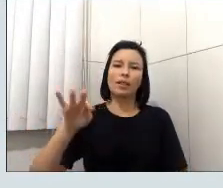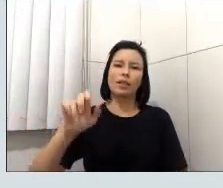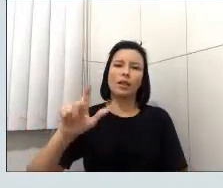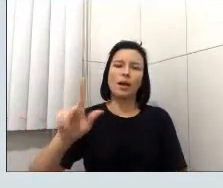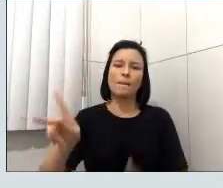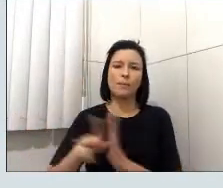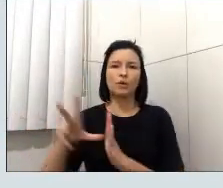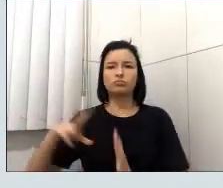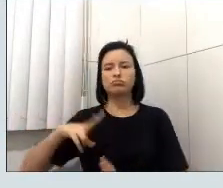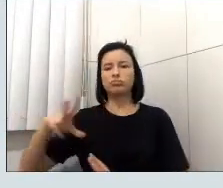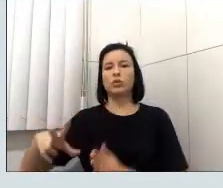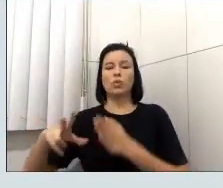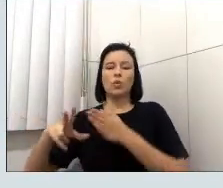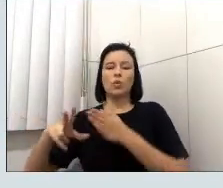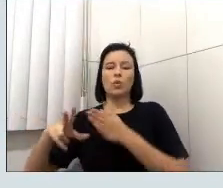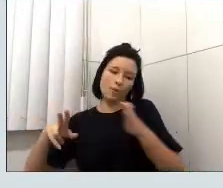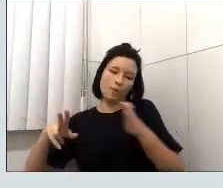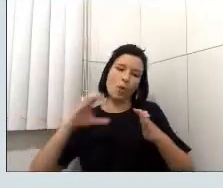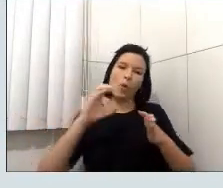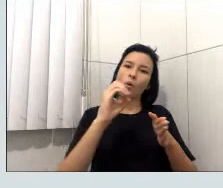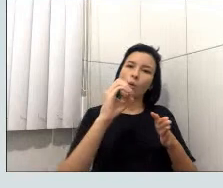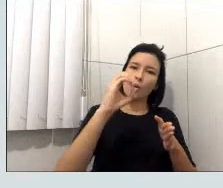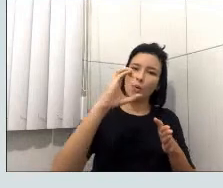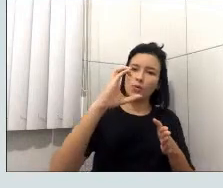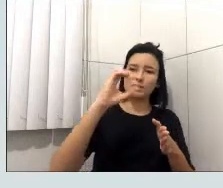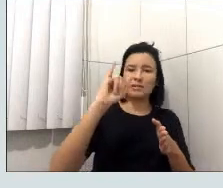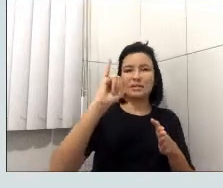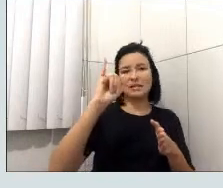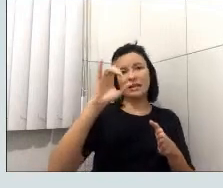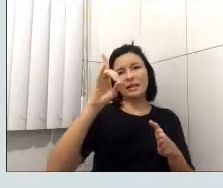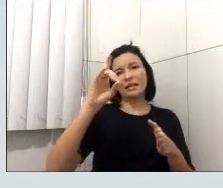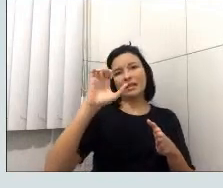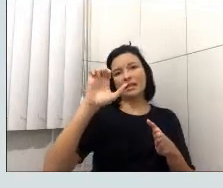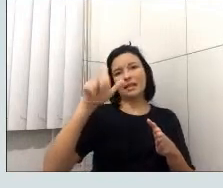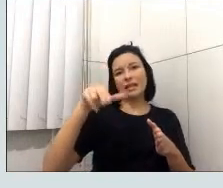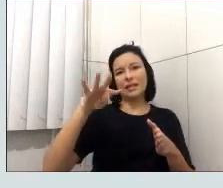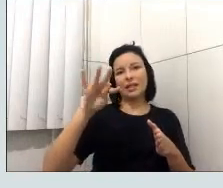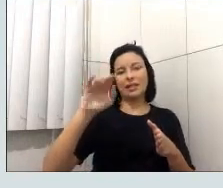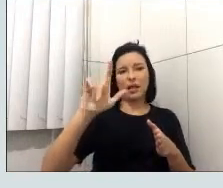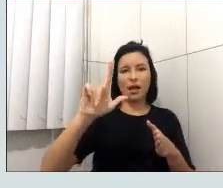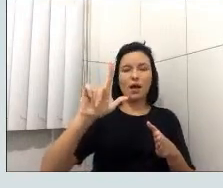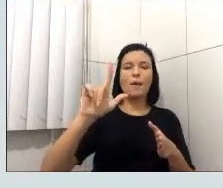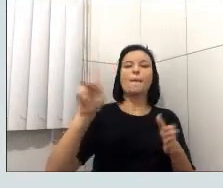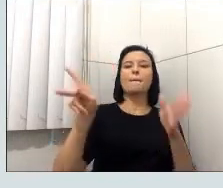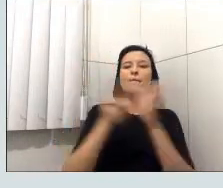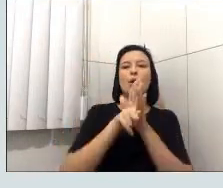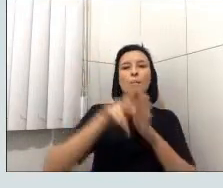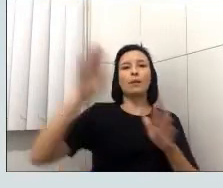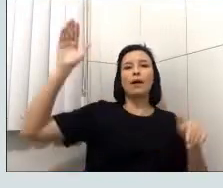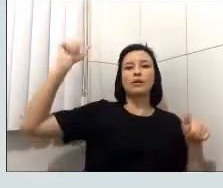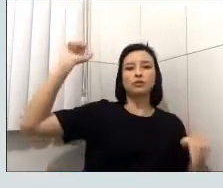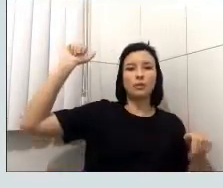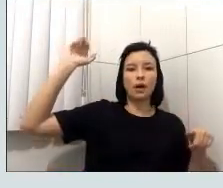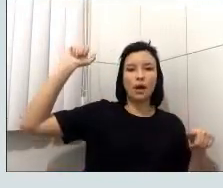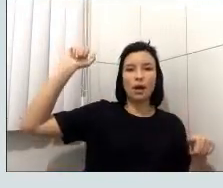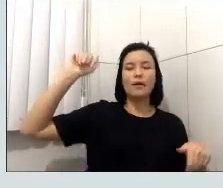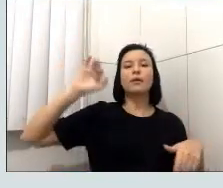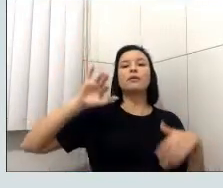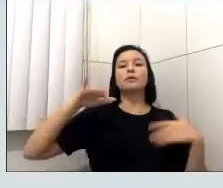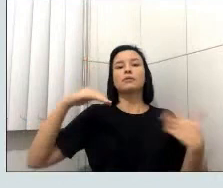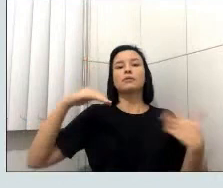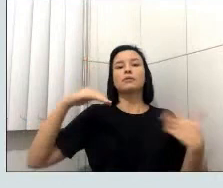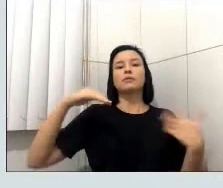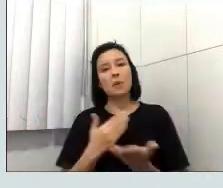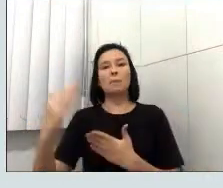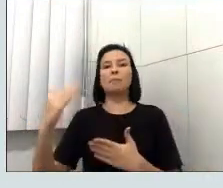a outra parte, a parte ocidental, vai pertencer à Espanha. E aí, com esse tratado, eles iniciam a